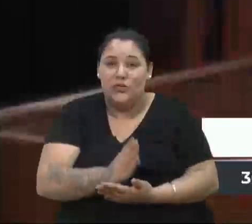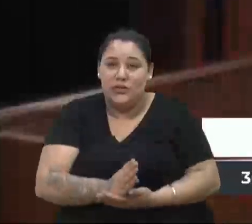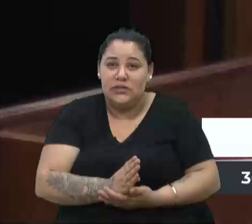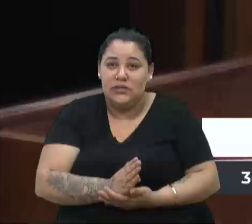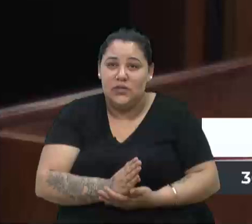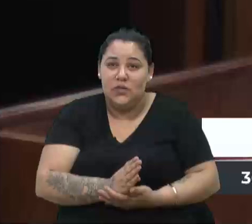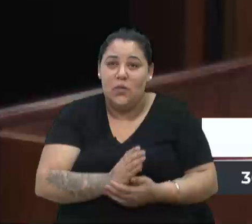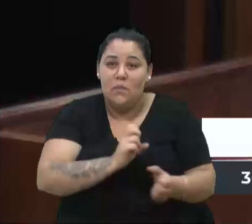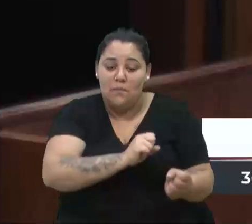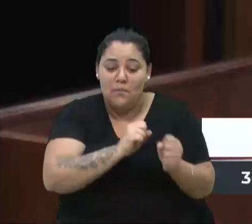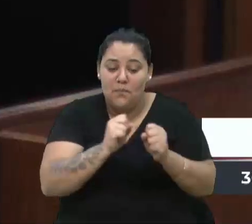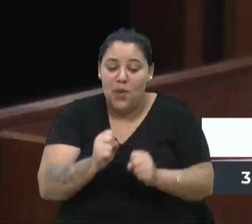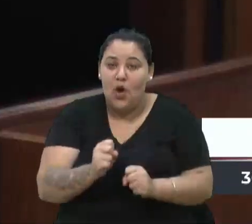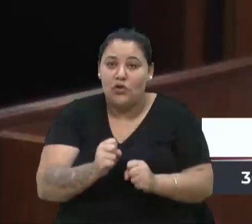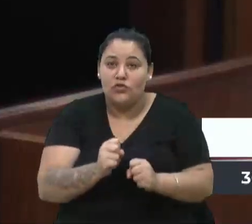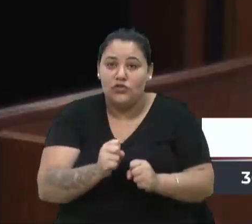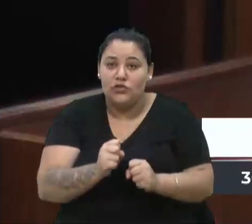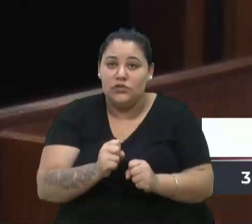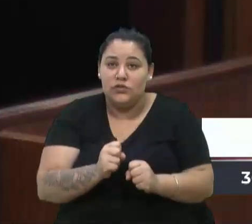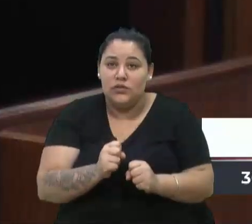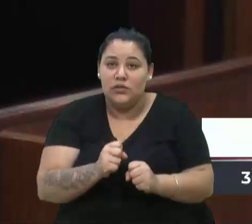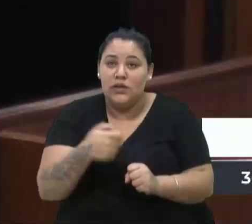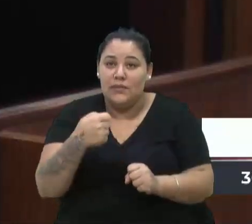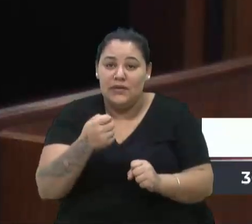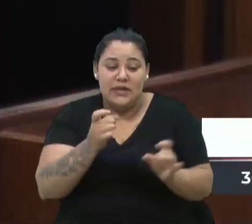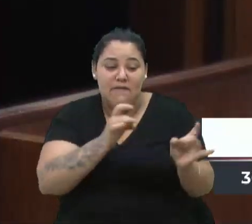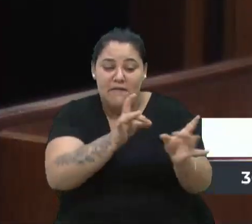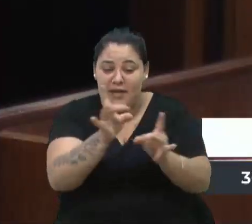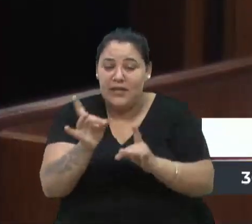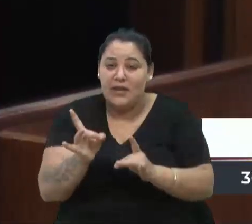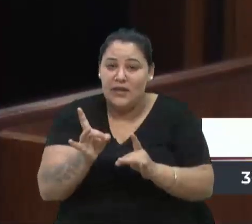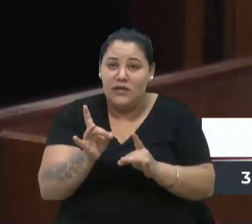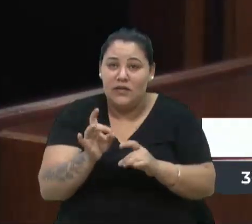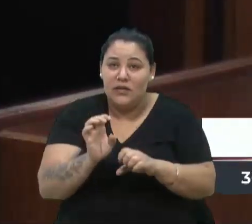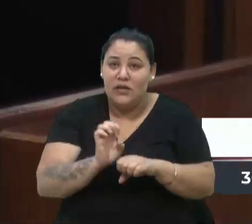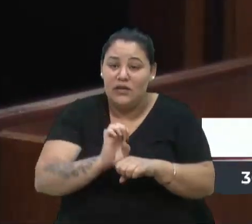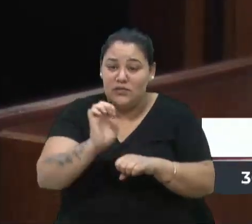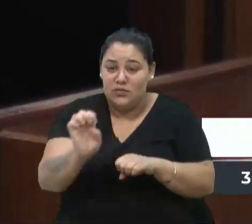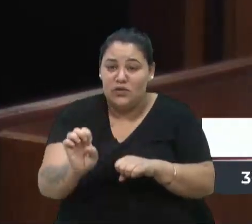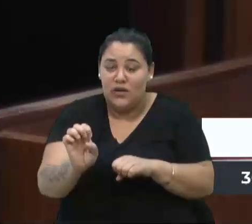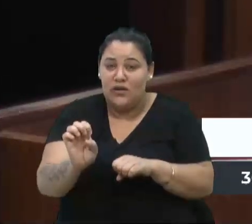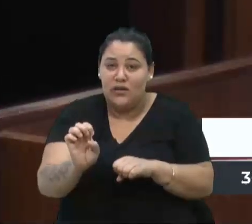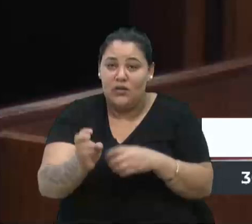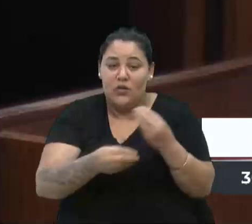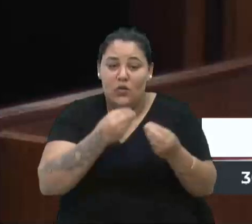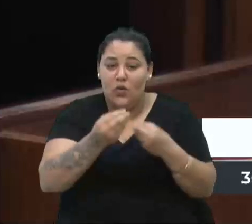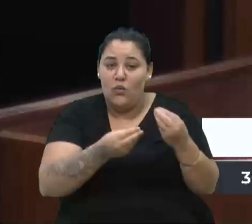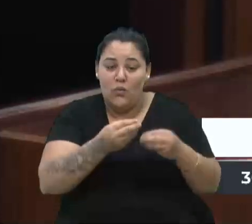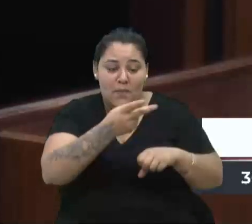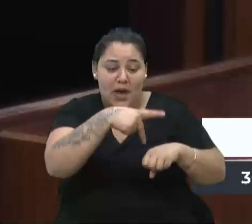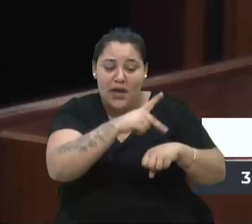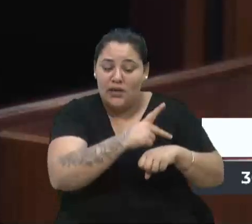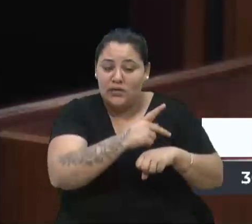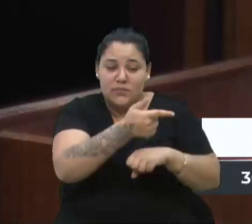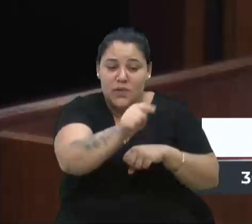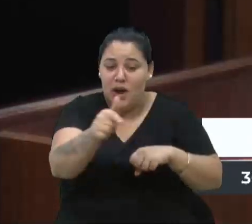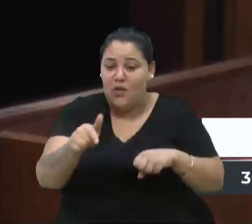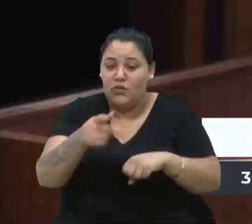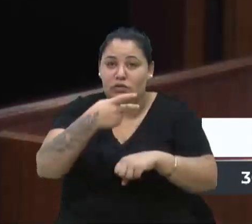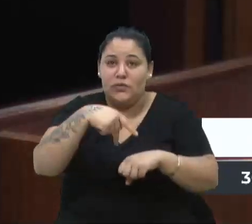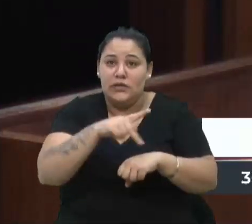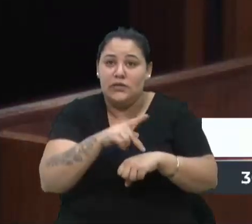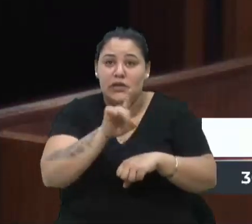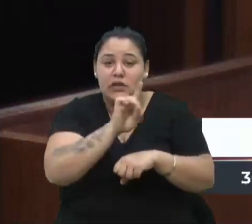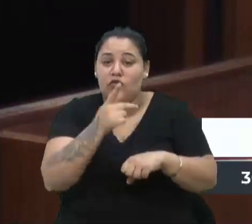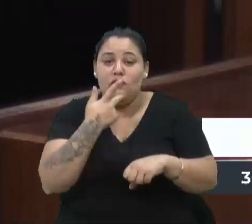e deve vender e exportar para a Venezuela como um país, como exporta para outros países. Eu não estou